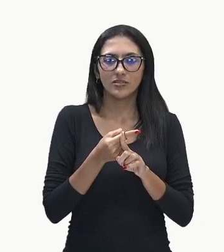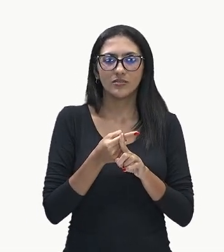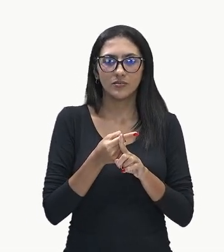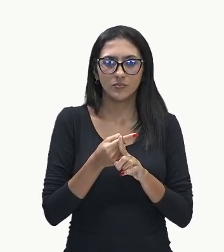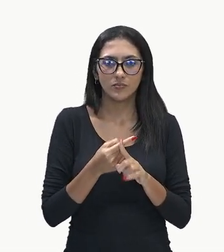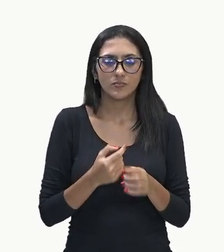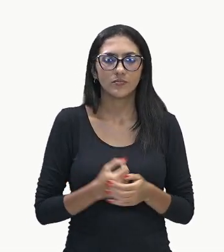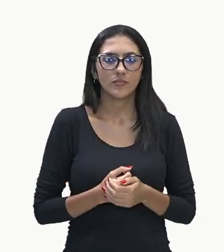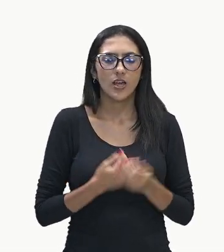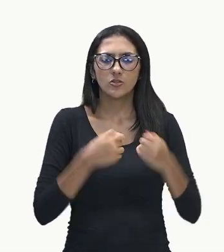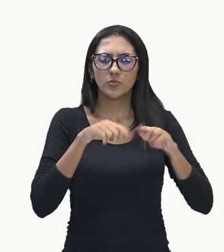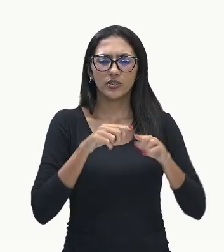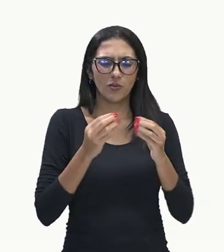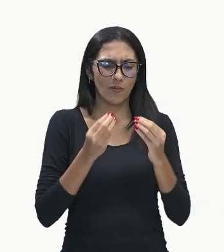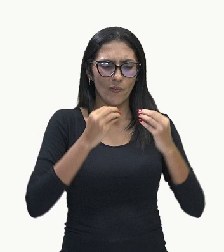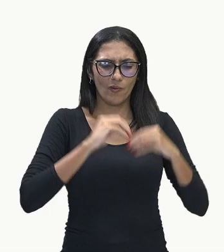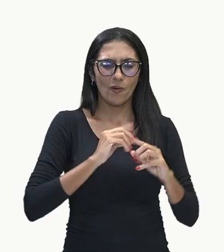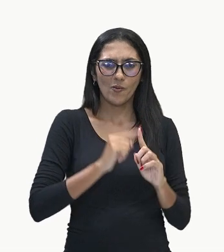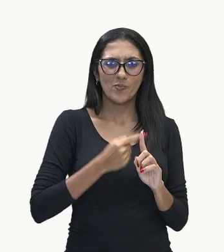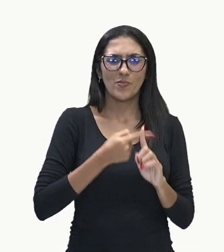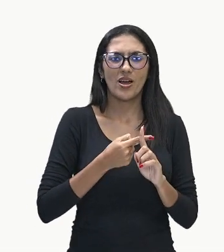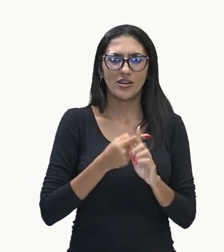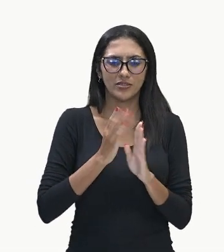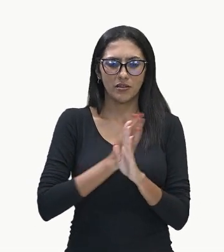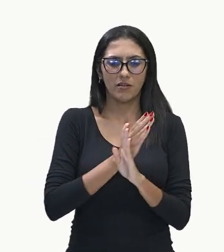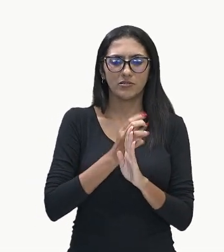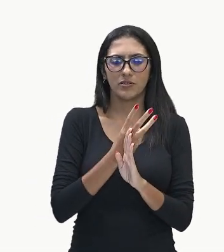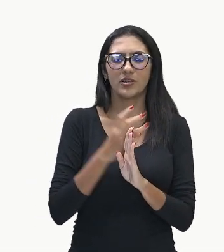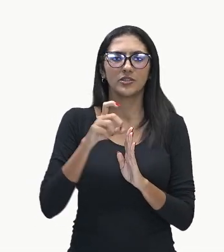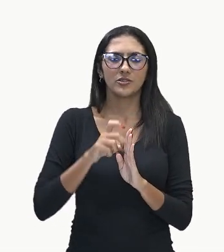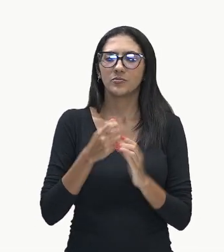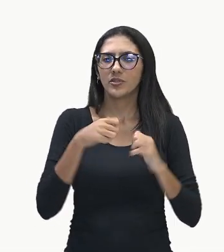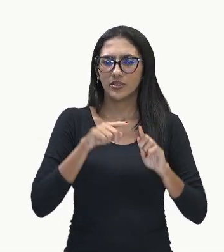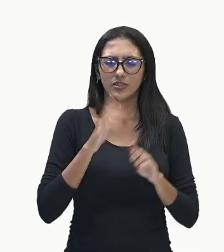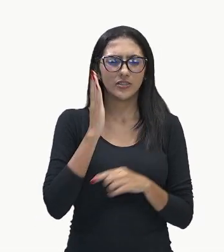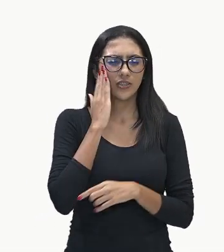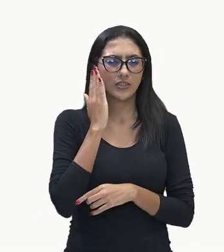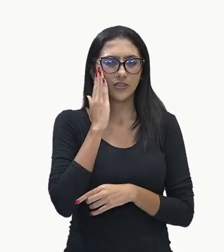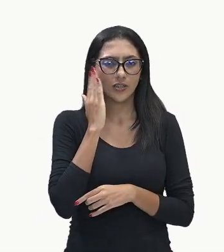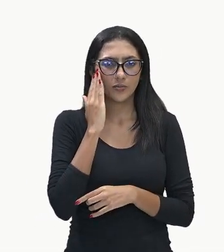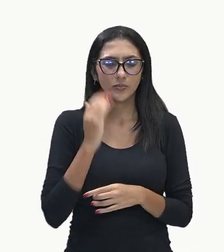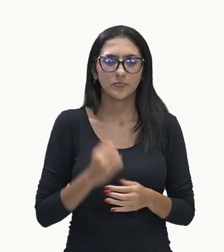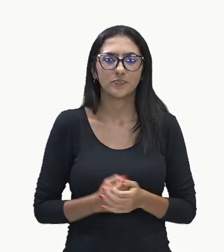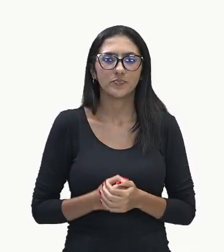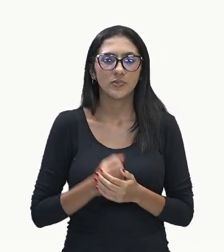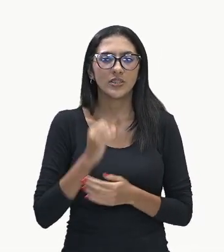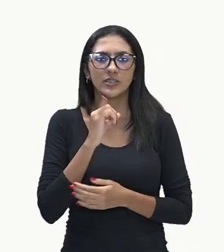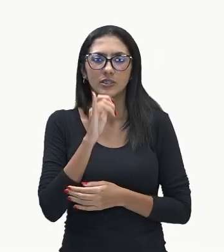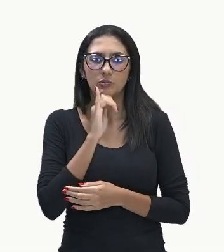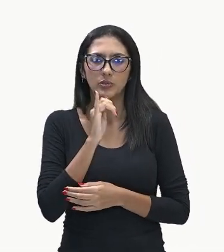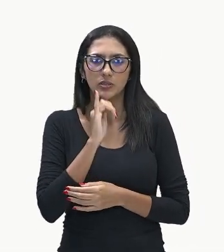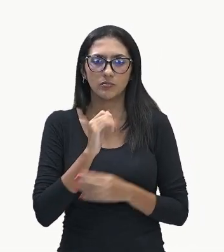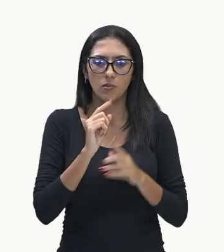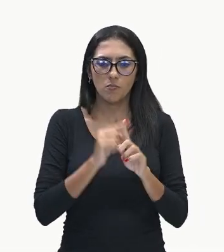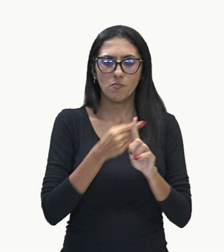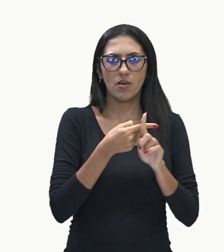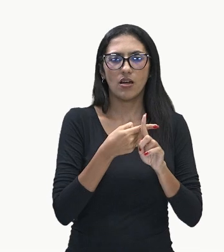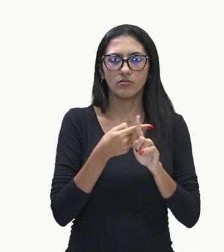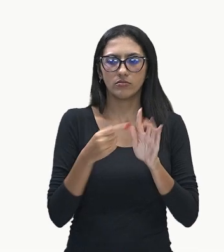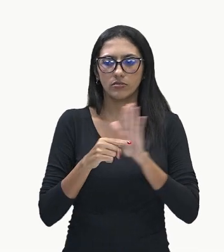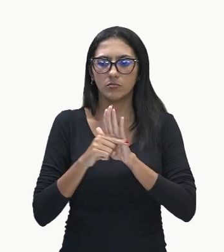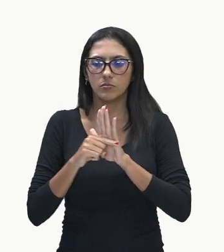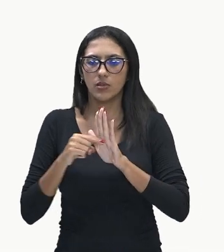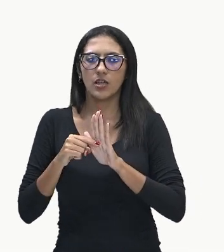eu já sei que ele está aqui intuitivamente. Sinais diferentes na multiplicação,